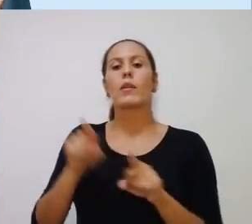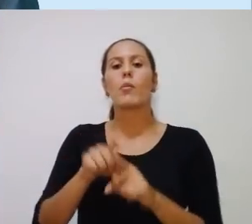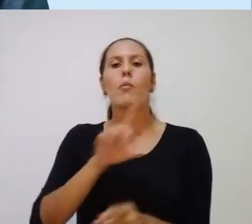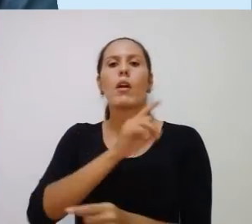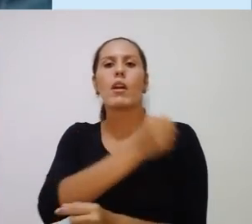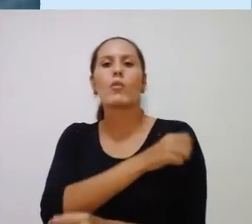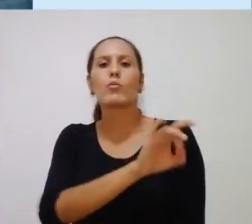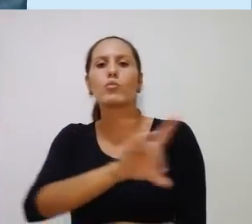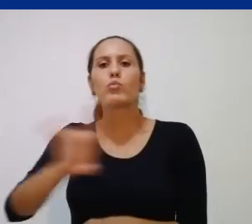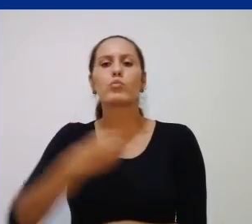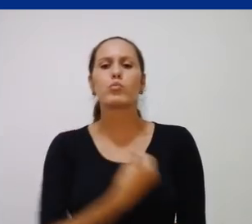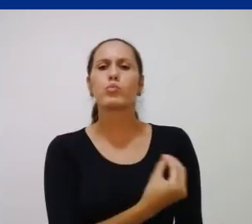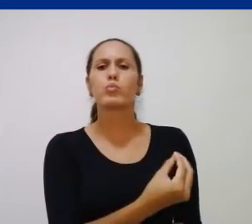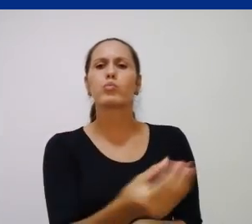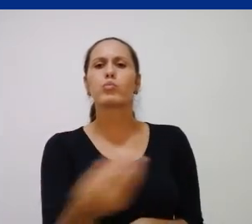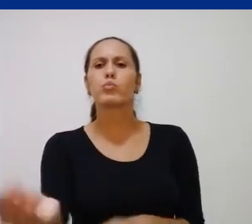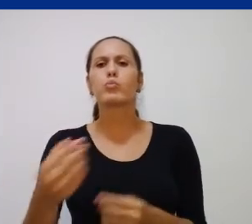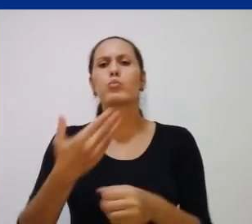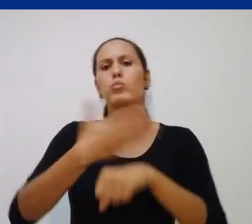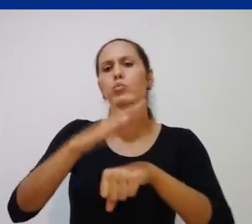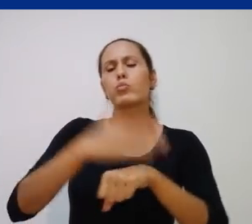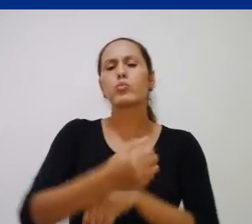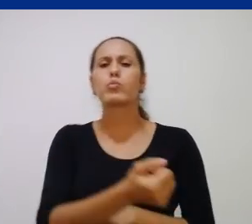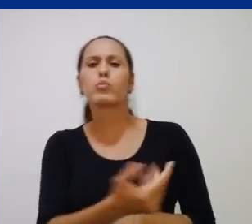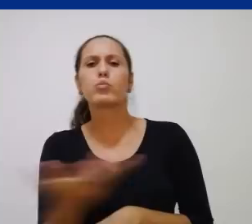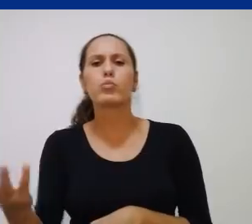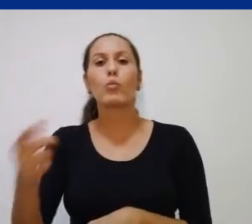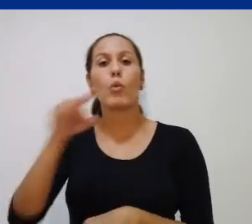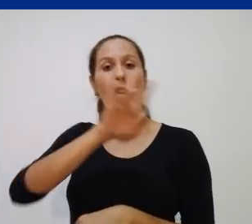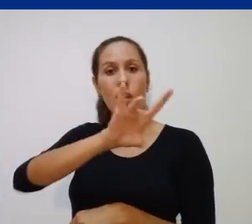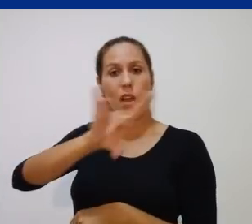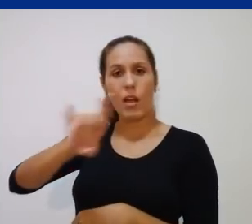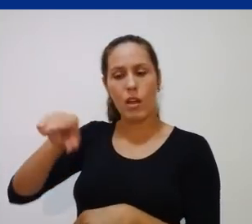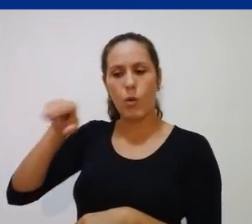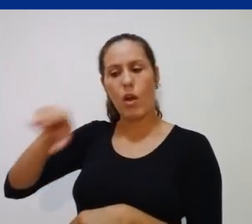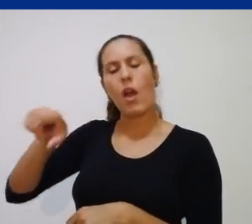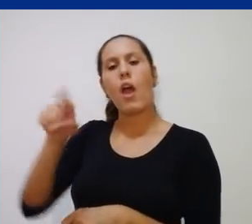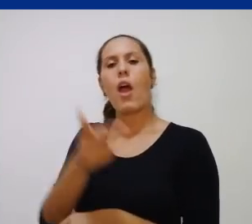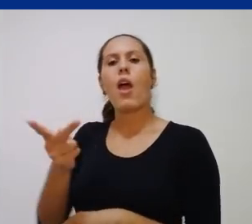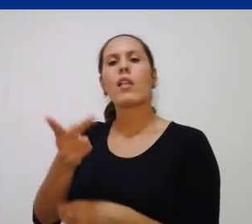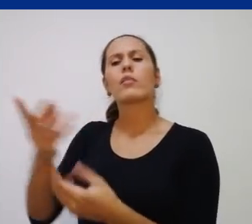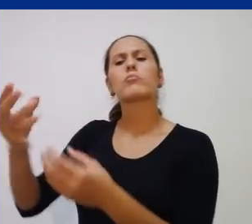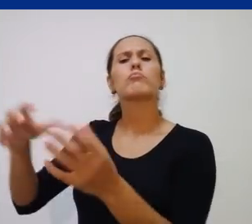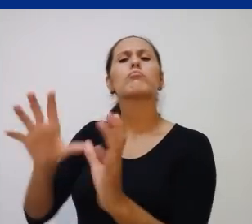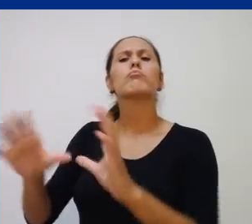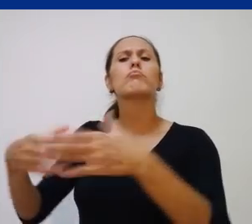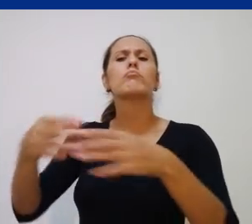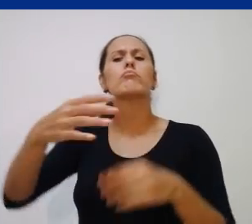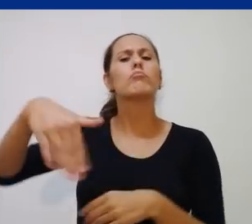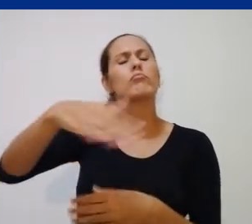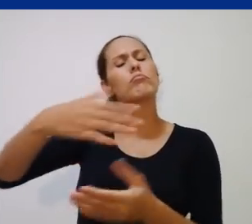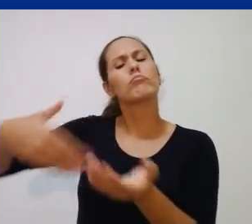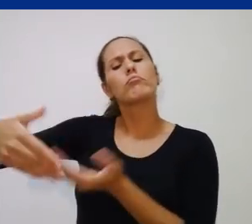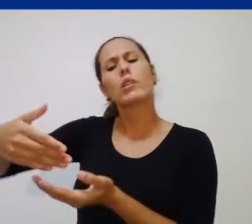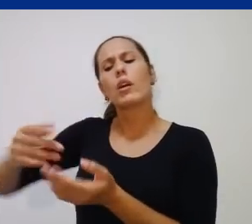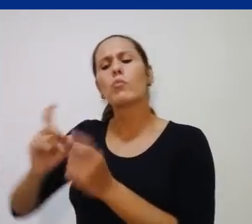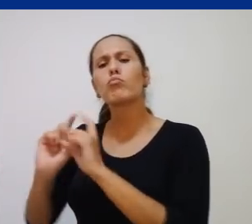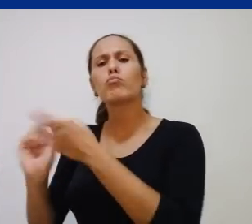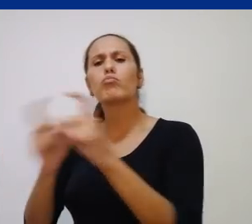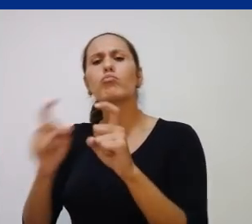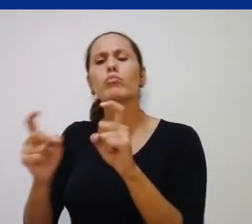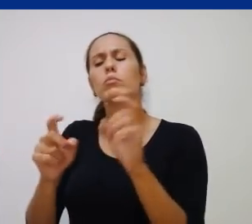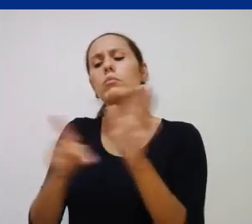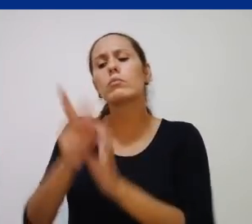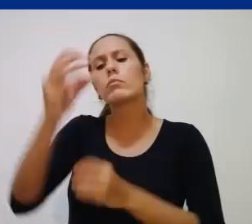cada estudante um exercício falando sobre normas, onde eles, entre colegas, iriam discutir sobre aquelas normas,